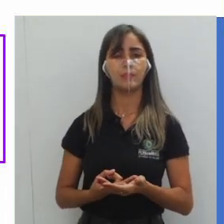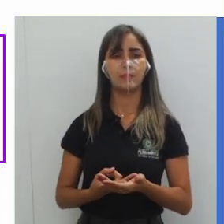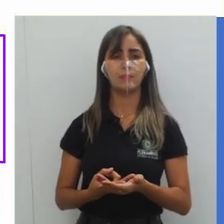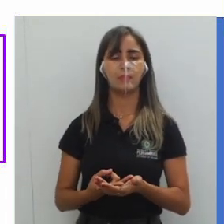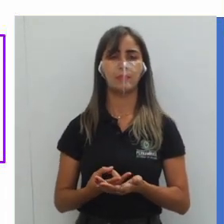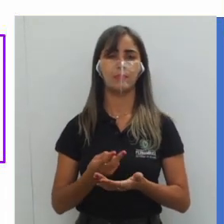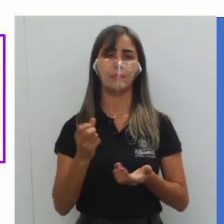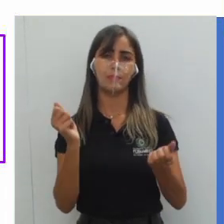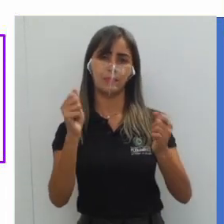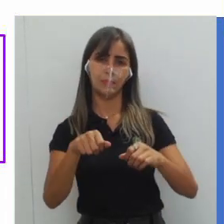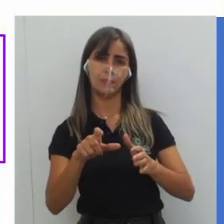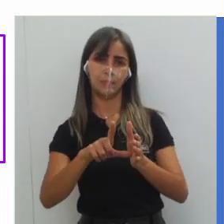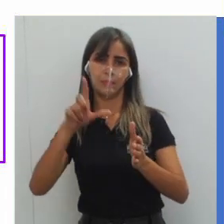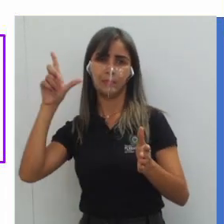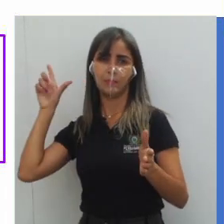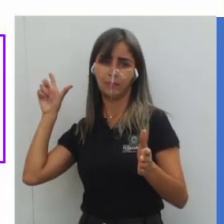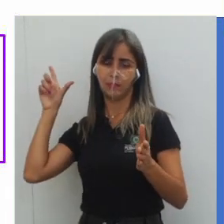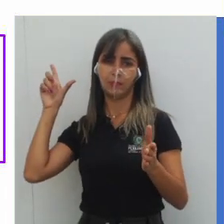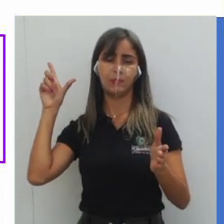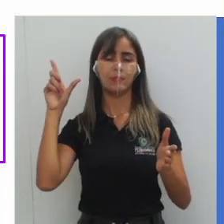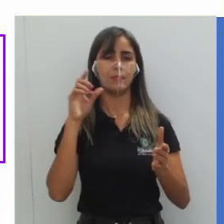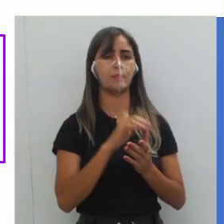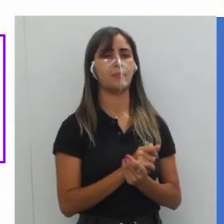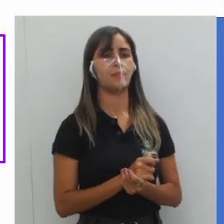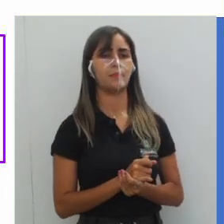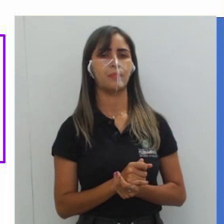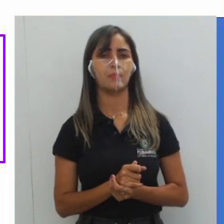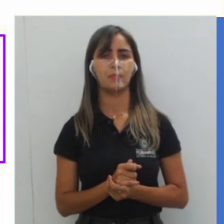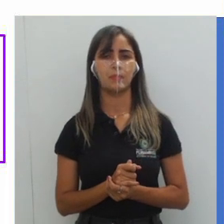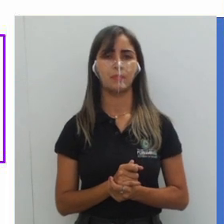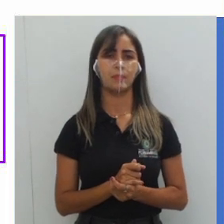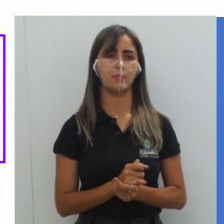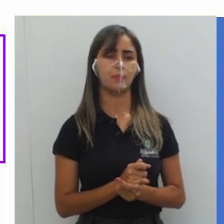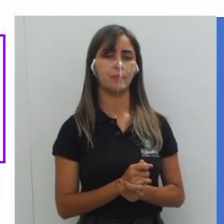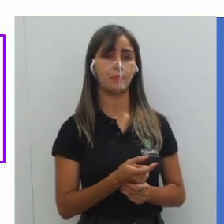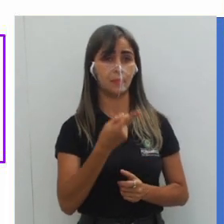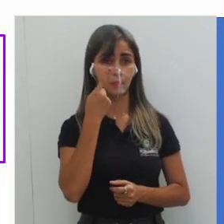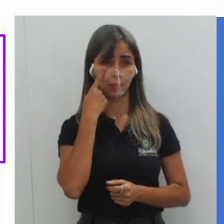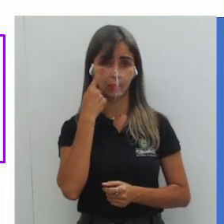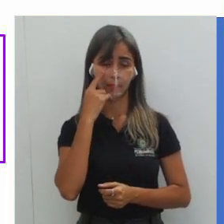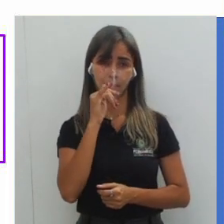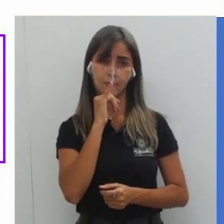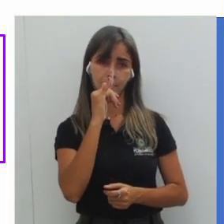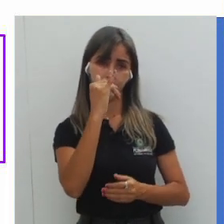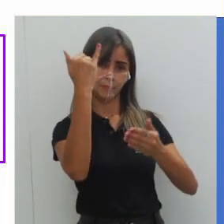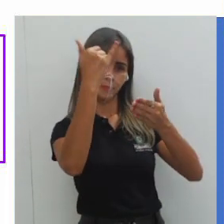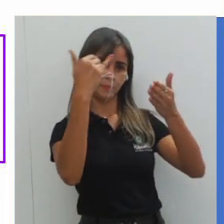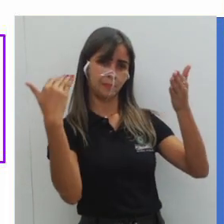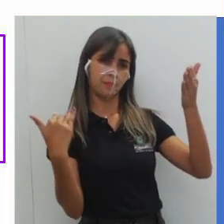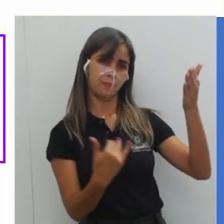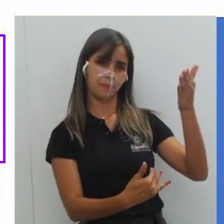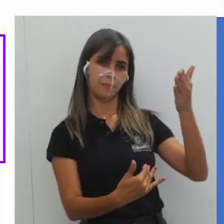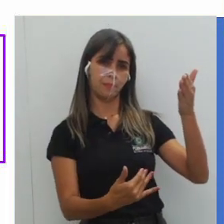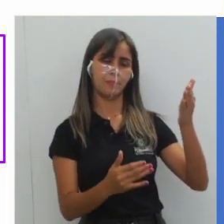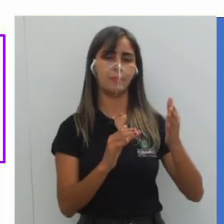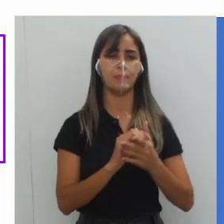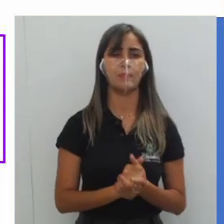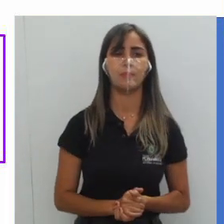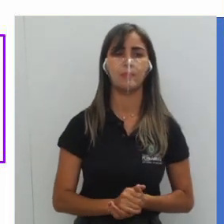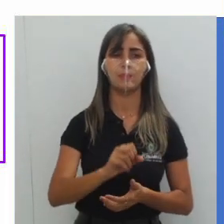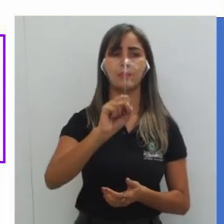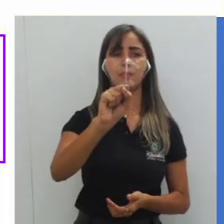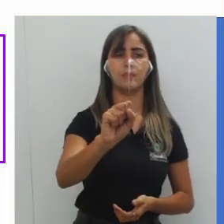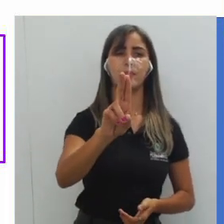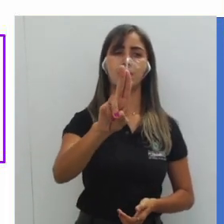os, as, antes desses superlativos. Vendo aí o exemplo abaixo, que é a sugestão